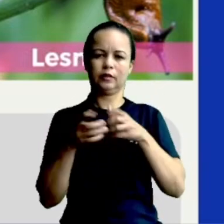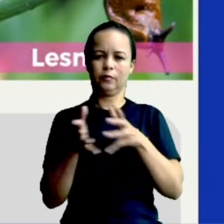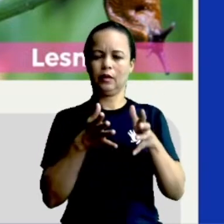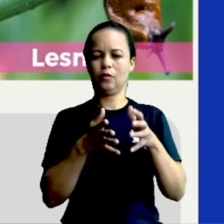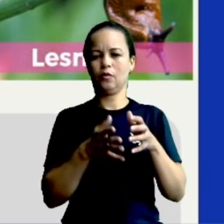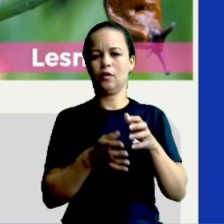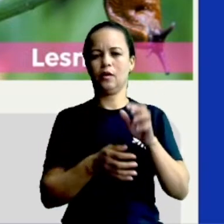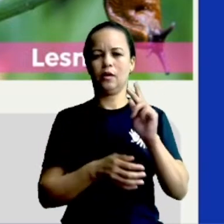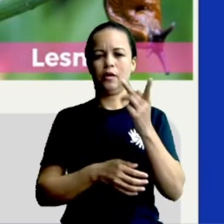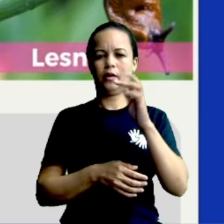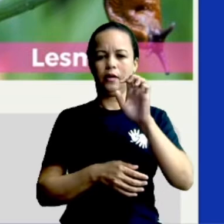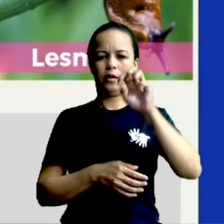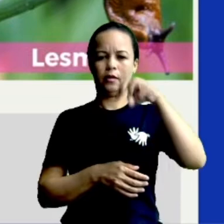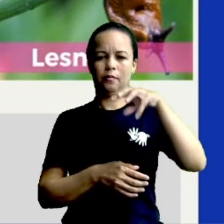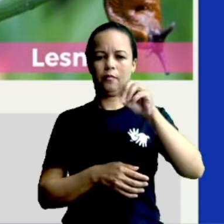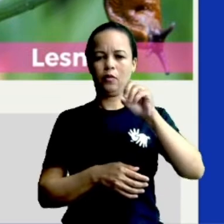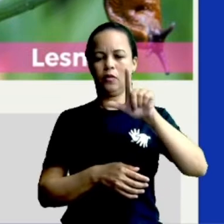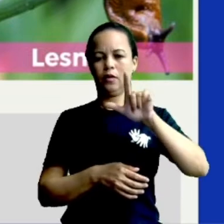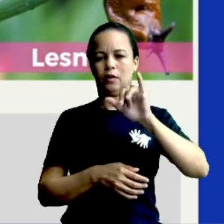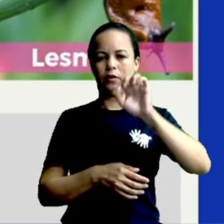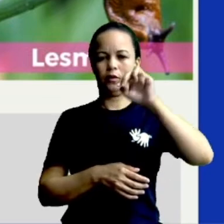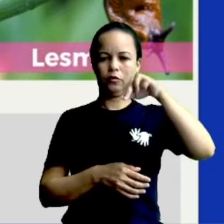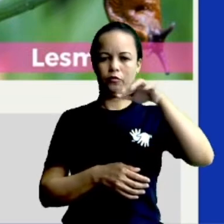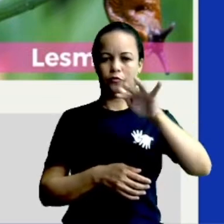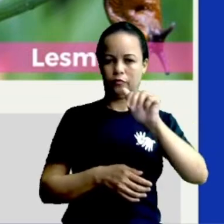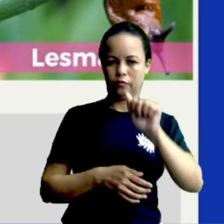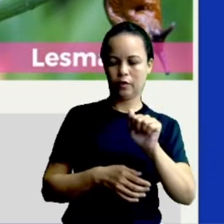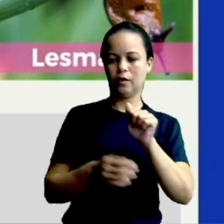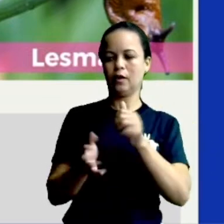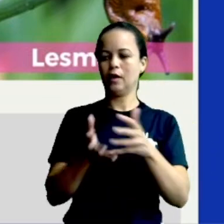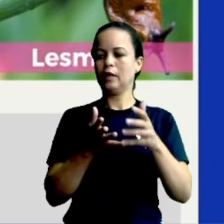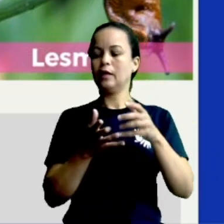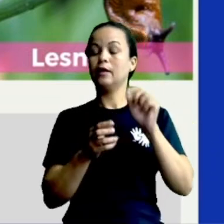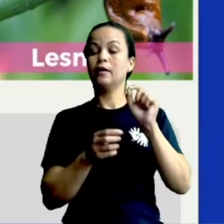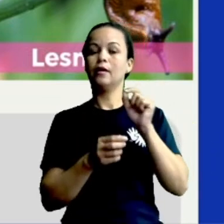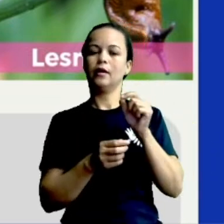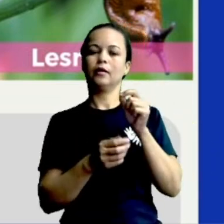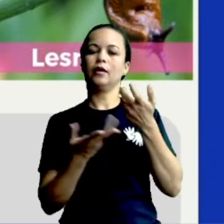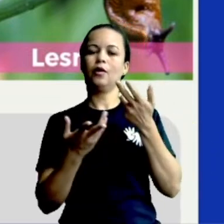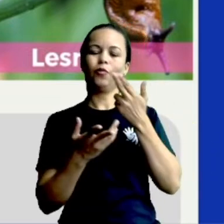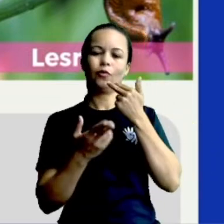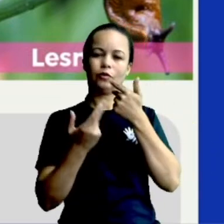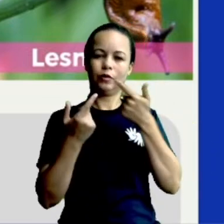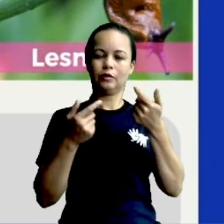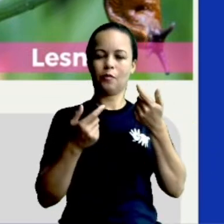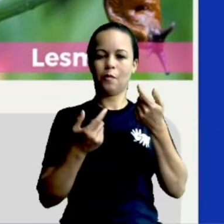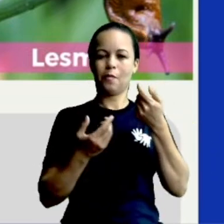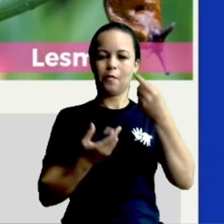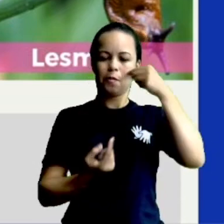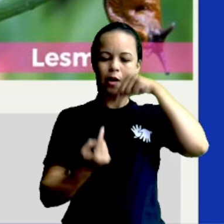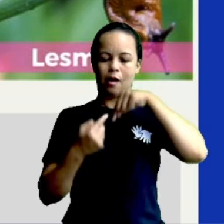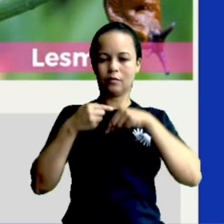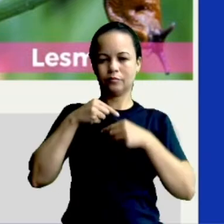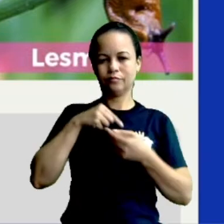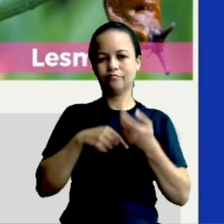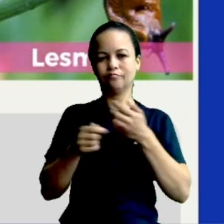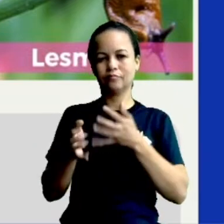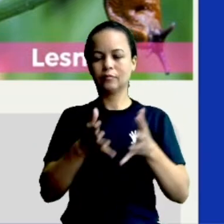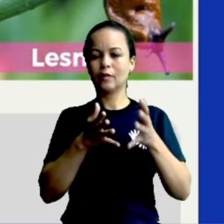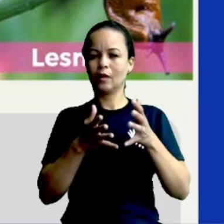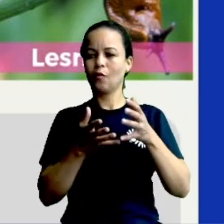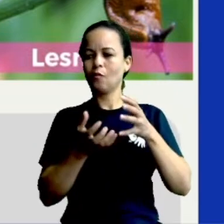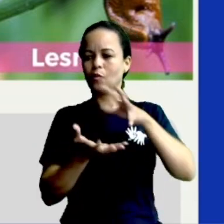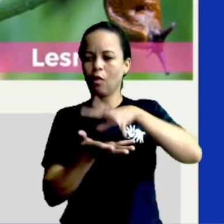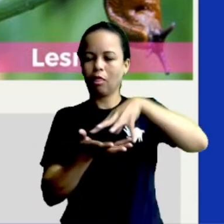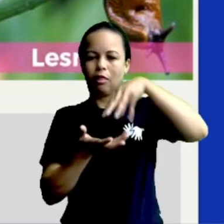uma hemolinfa, né? Um sangue chamado de hemolinfa, em que os nutrientes passam por esses corações, e também, como no polvo,